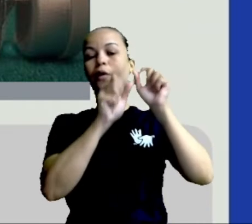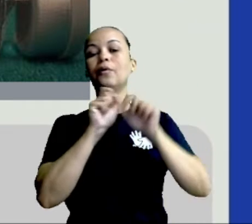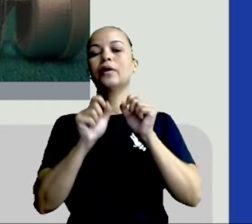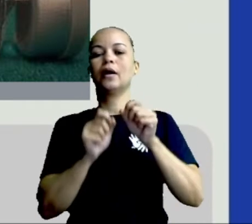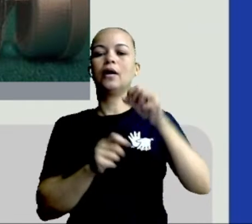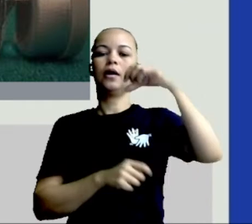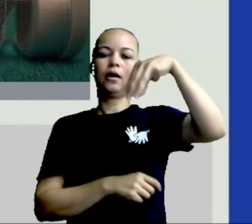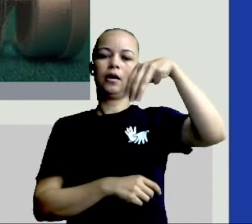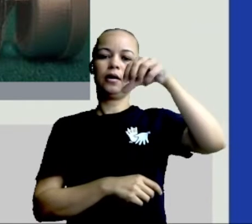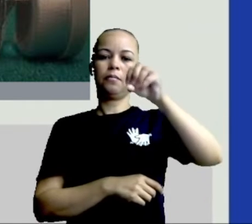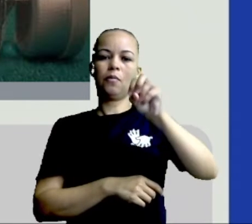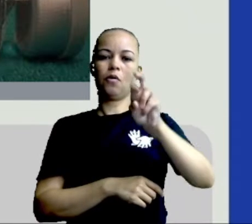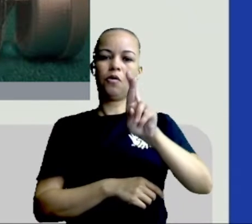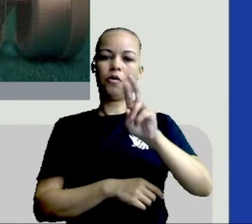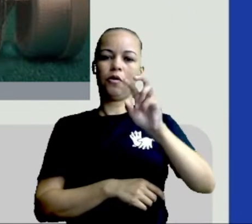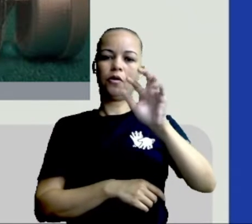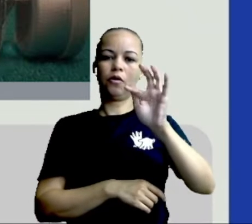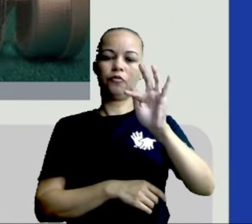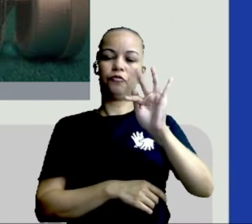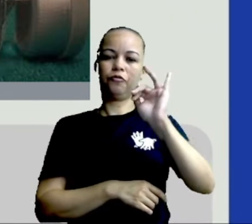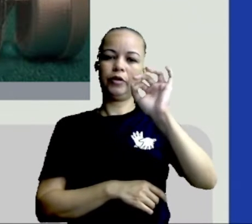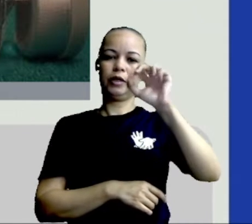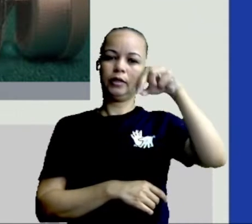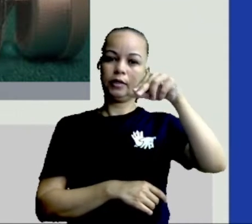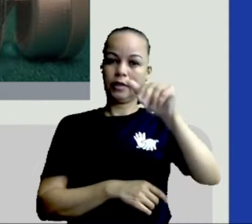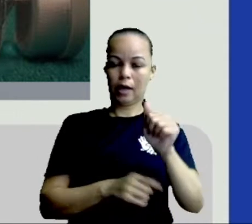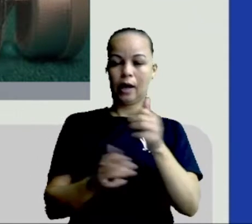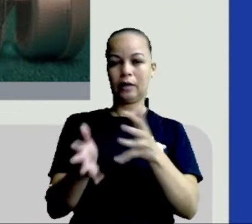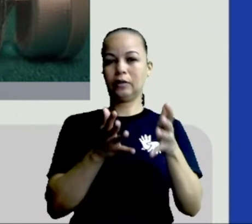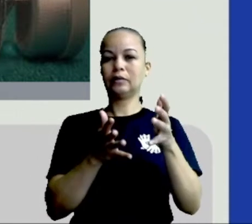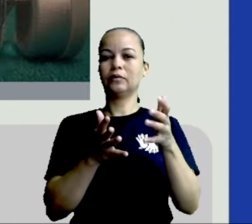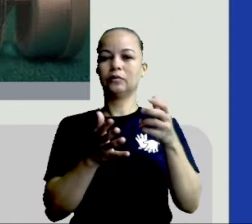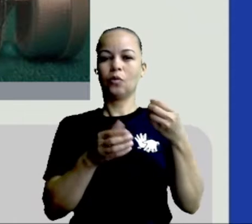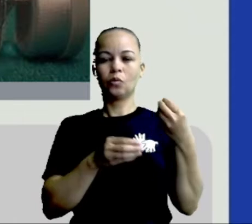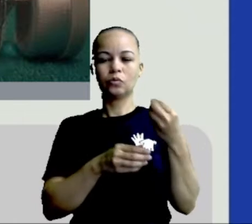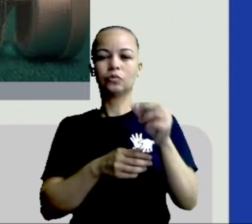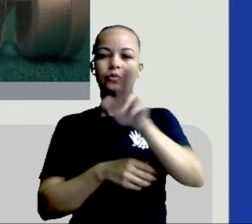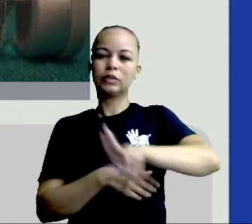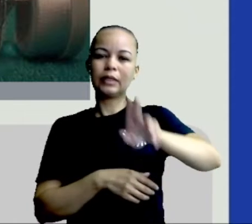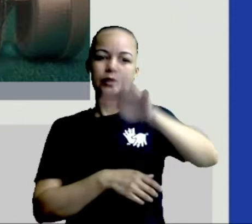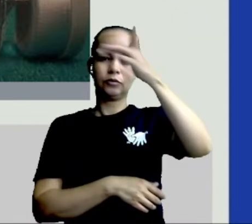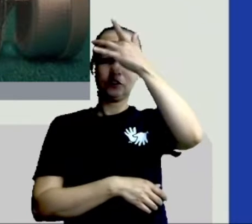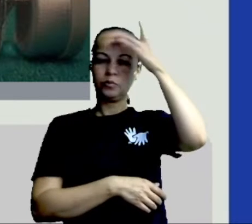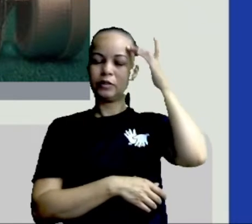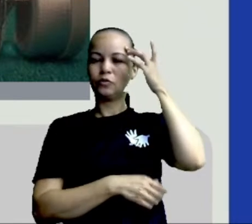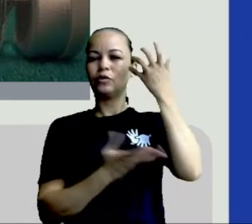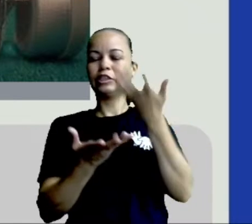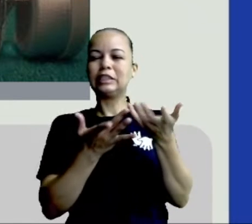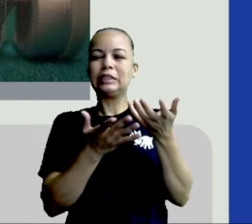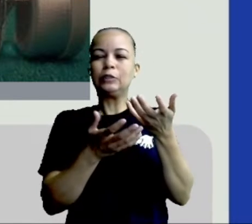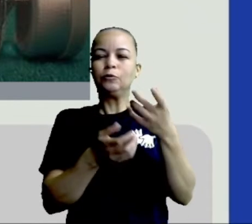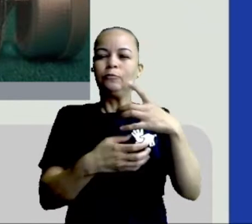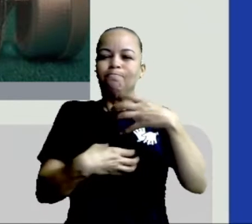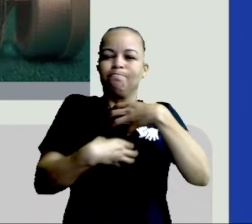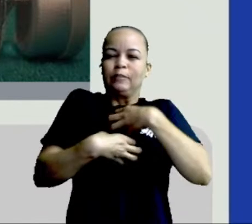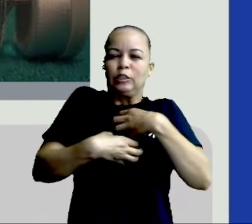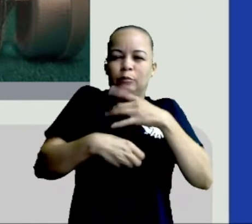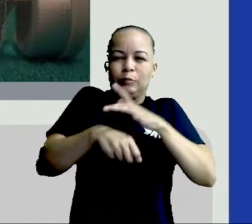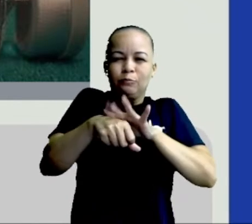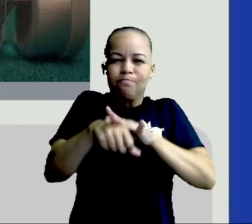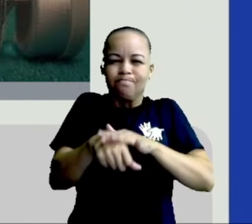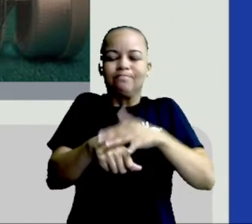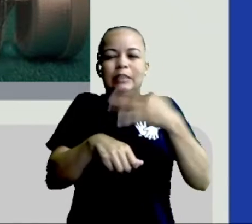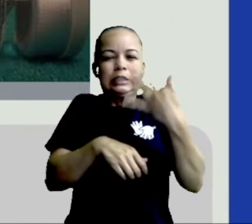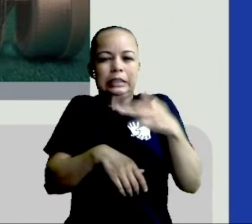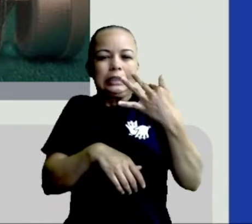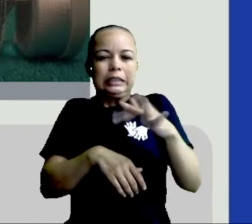morfina, né, que é utilizada principalmente naqueles pacientes terminais, pacientes que estão sentindo muita dor por algum tipo de